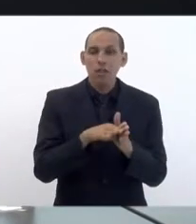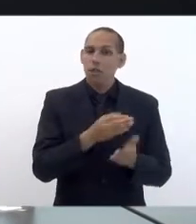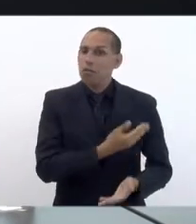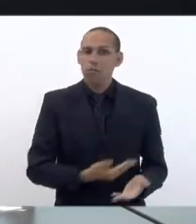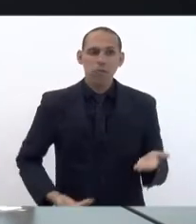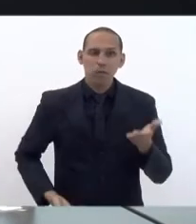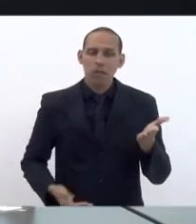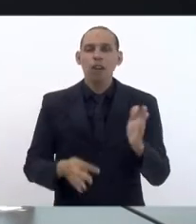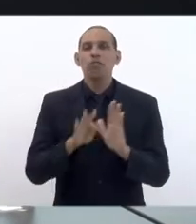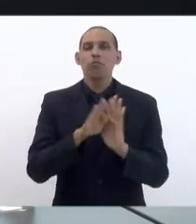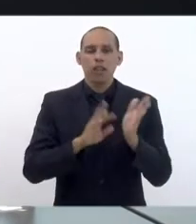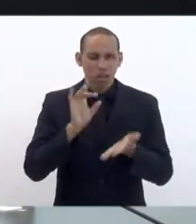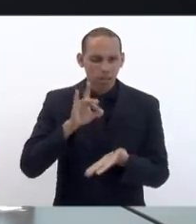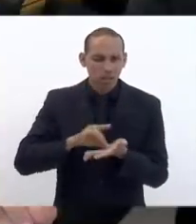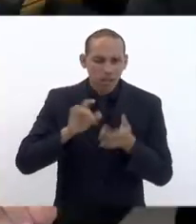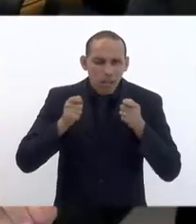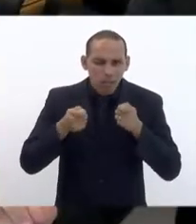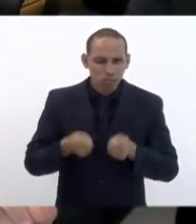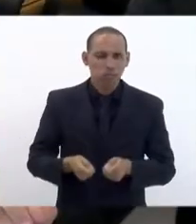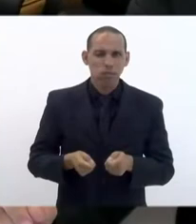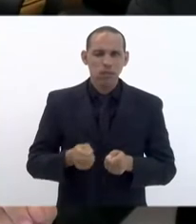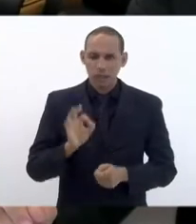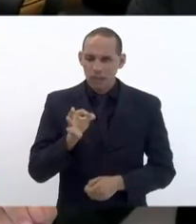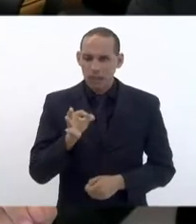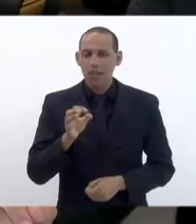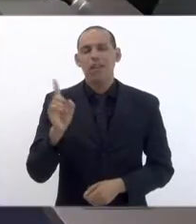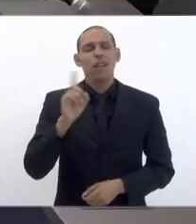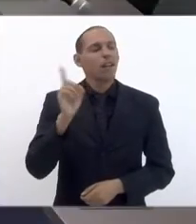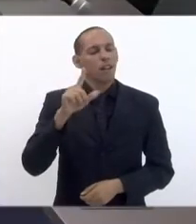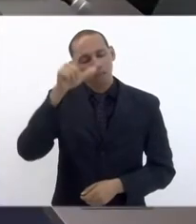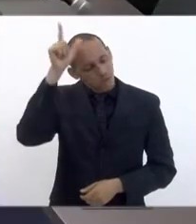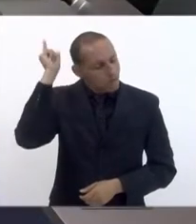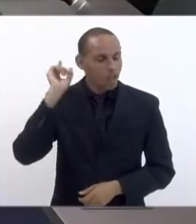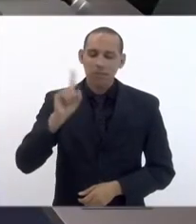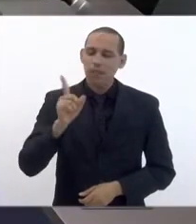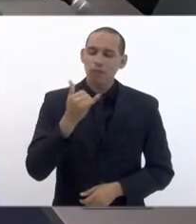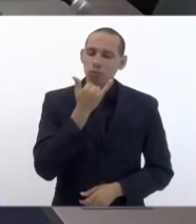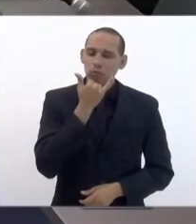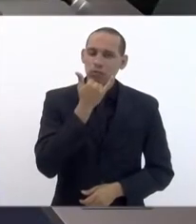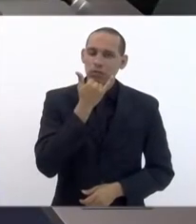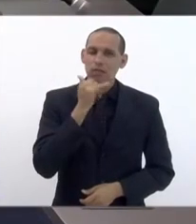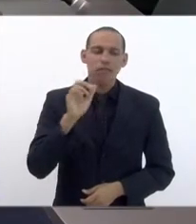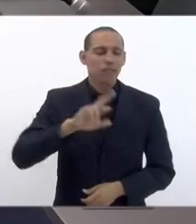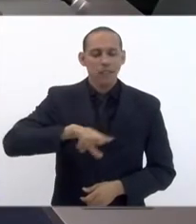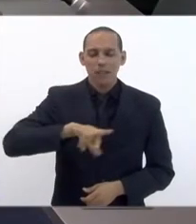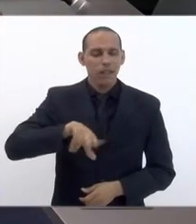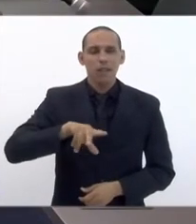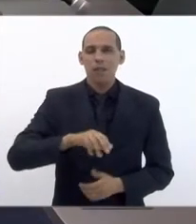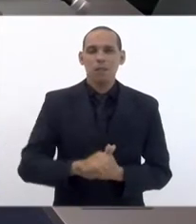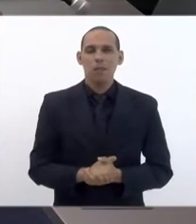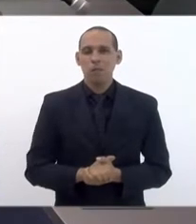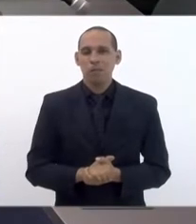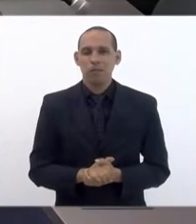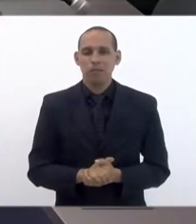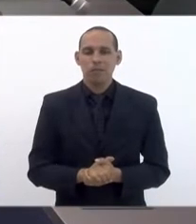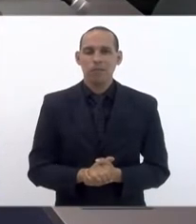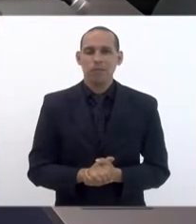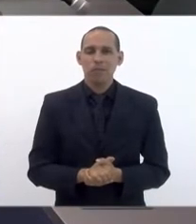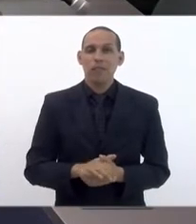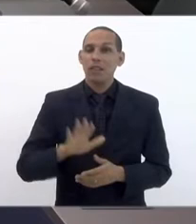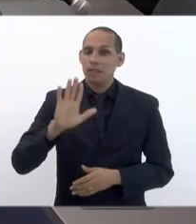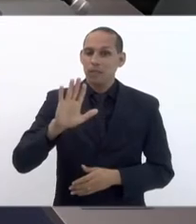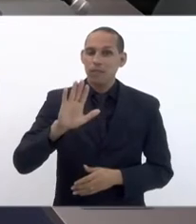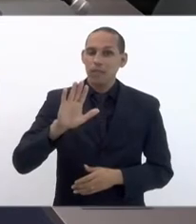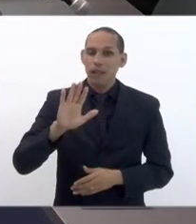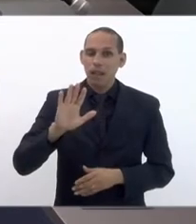O texto original impõe, não é isso, deputado Valdec? Não é isso, Luiz Paulo. Não é isso. Me desculpe. Não é isso. Ele colocar... Pela ordem. Questão